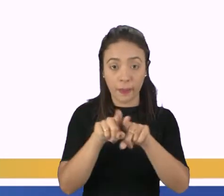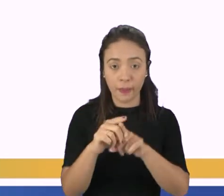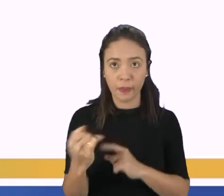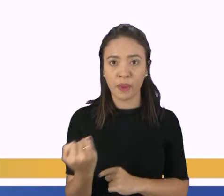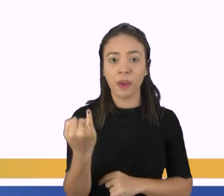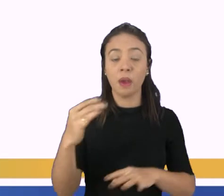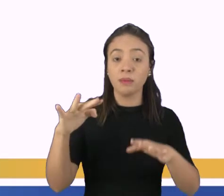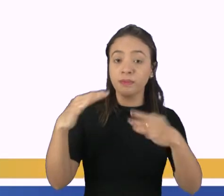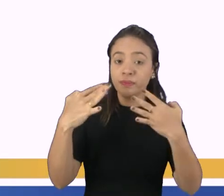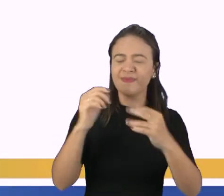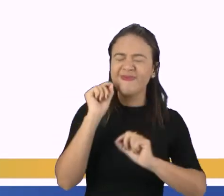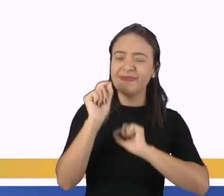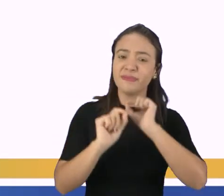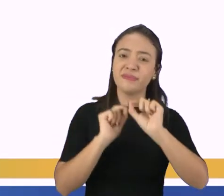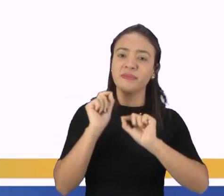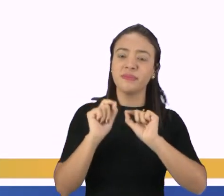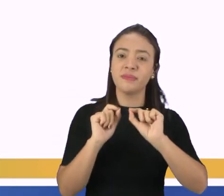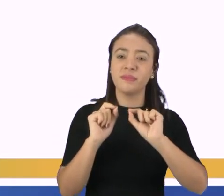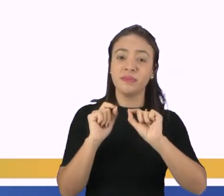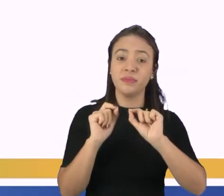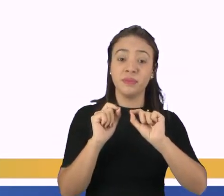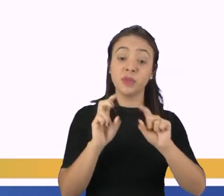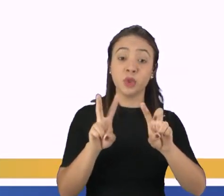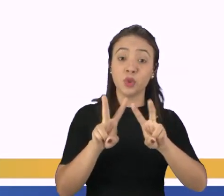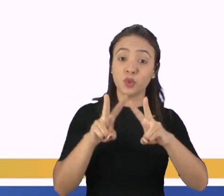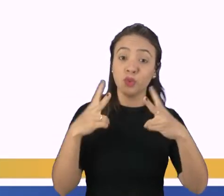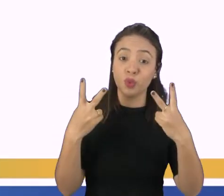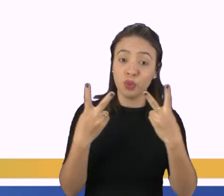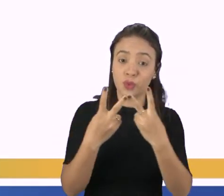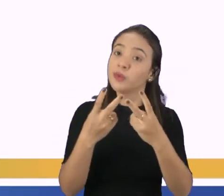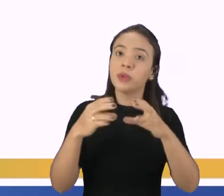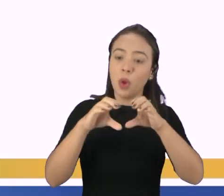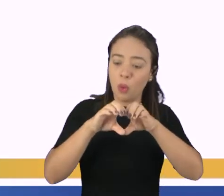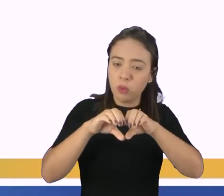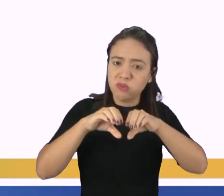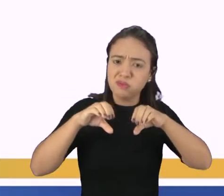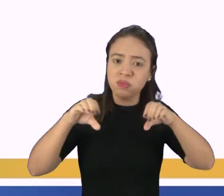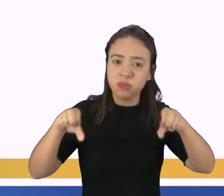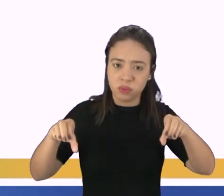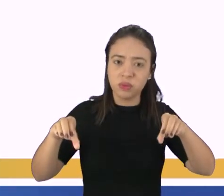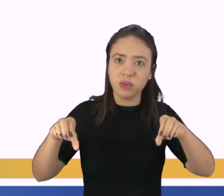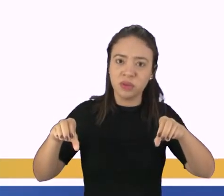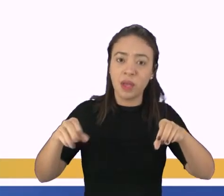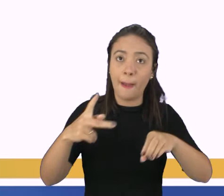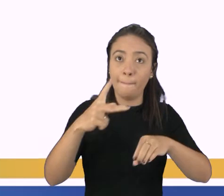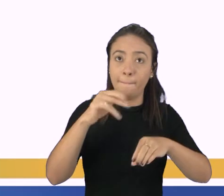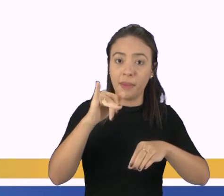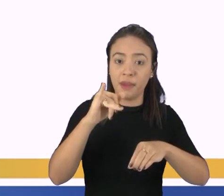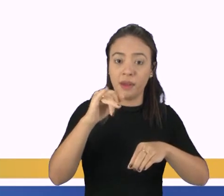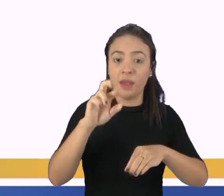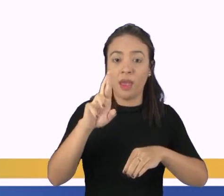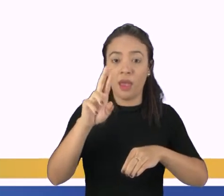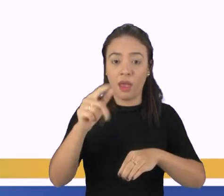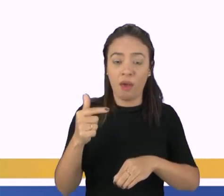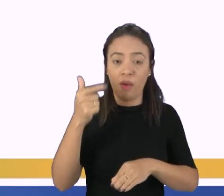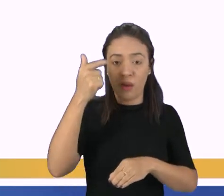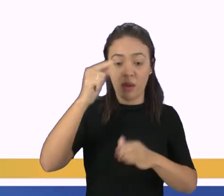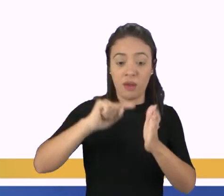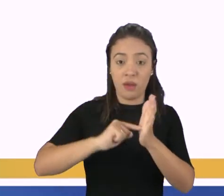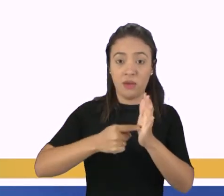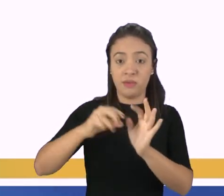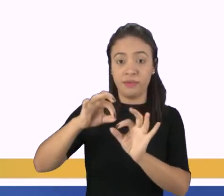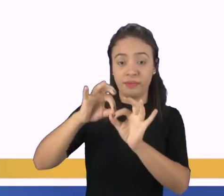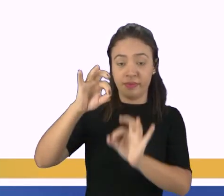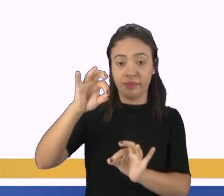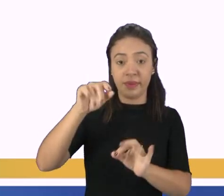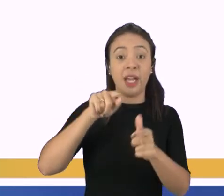se atentarmos para uma coisa. O volume de um cilindro é πr²h. No problema, ele deu